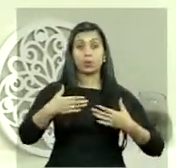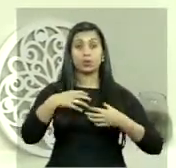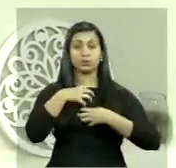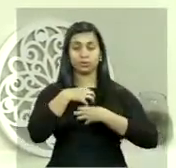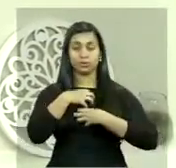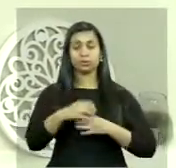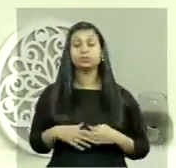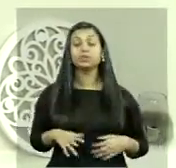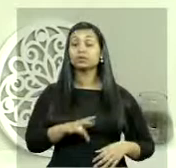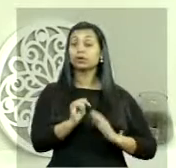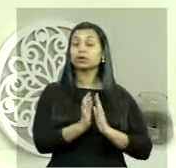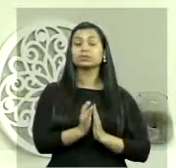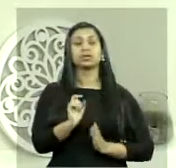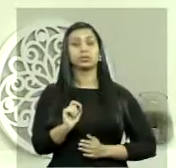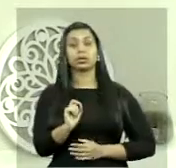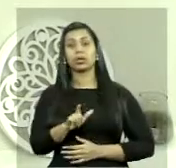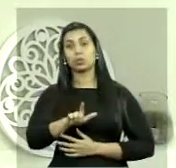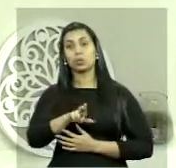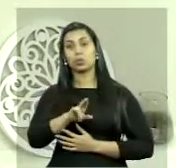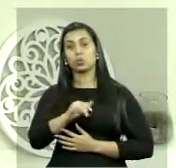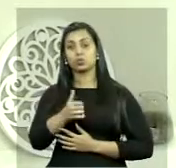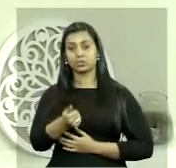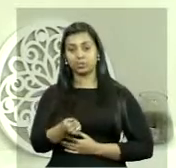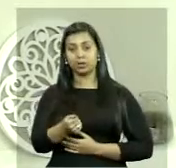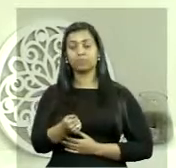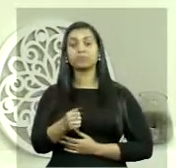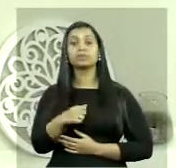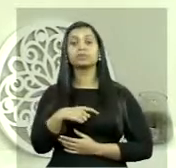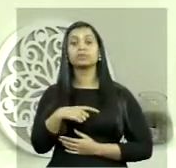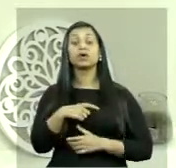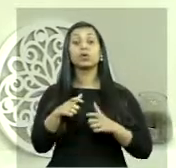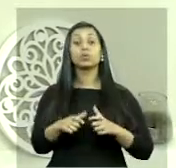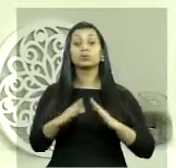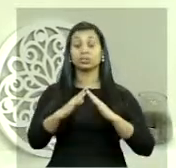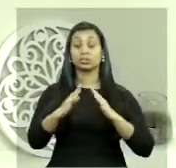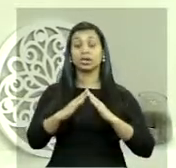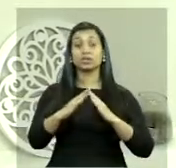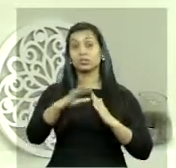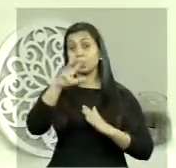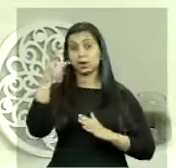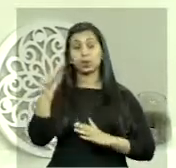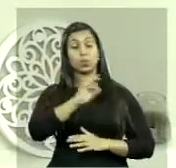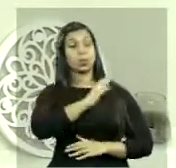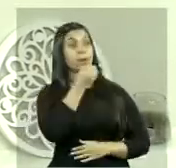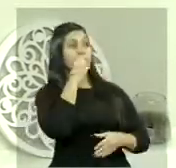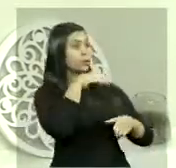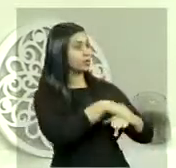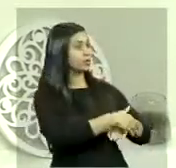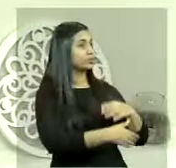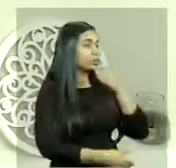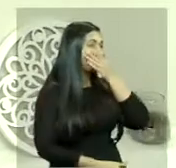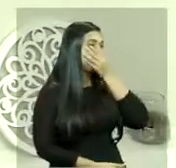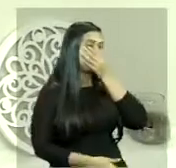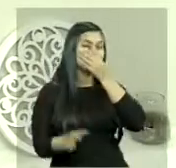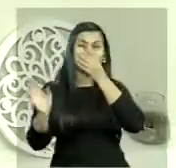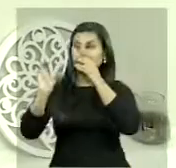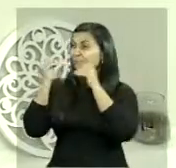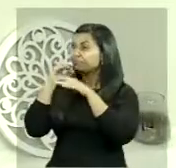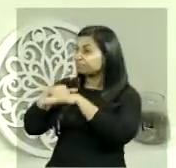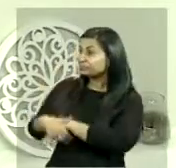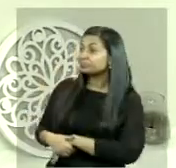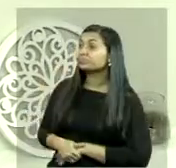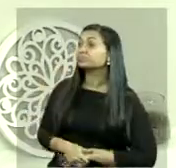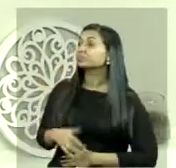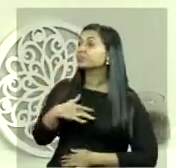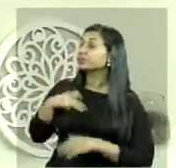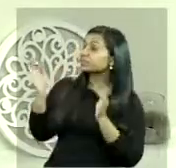afeto. Quem reza com a gente é a Lúcia, minha xará, ela está em São Luís do Maranhão. Alô, Lúcia, boa noite! Boa noite,